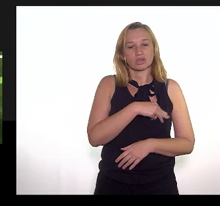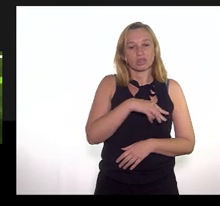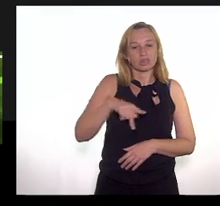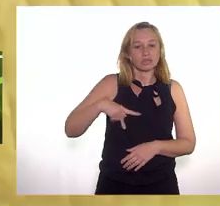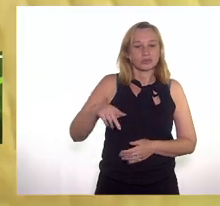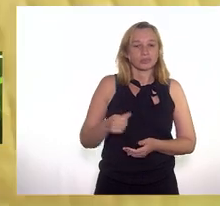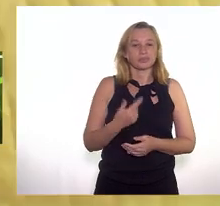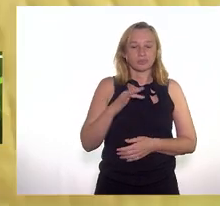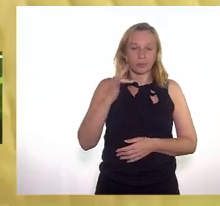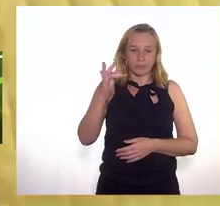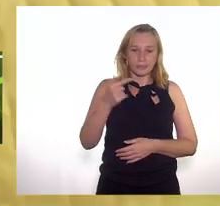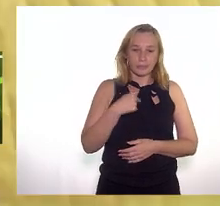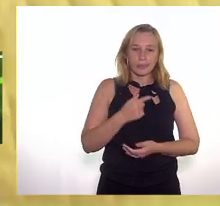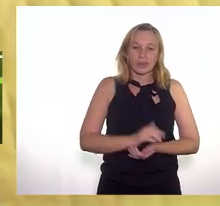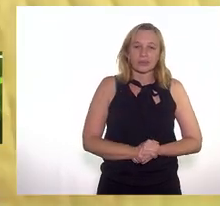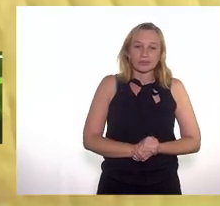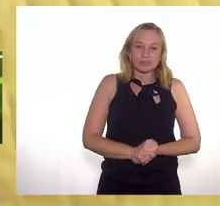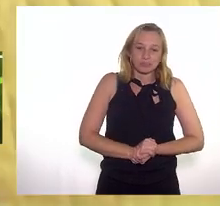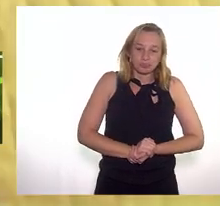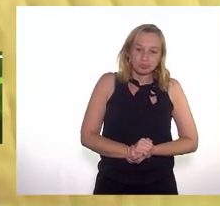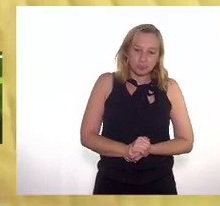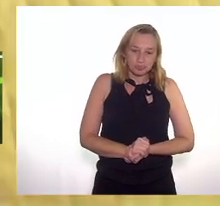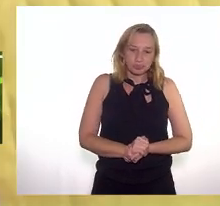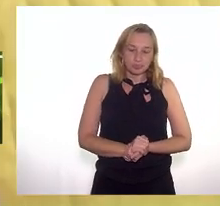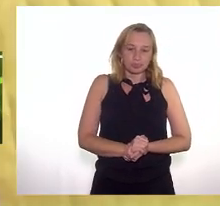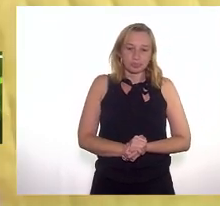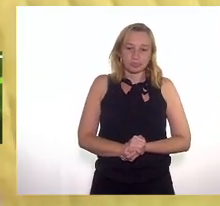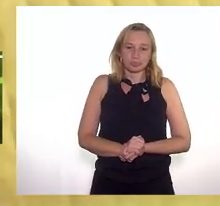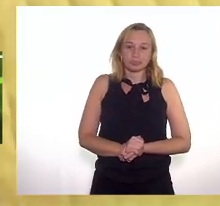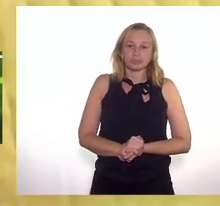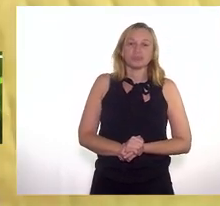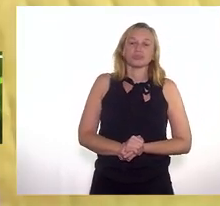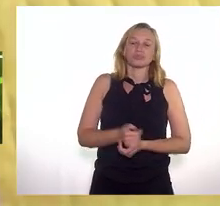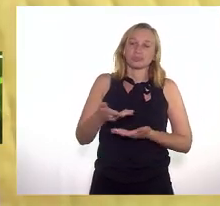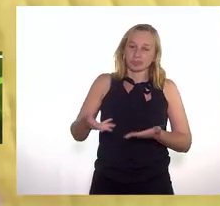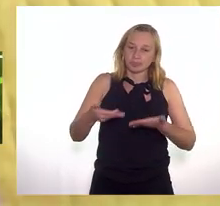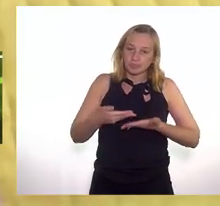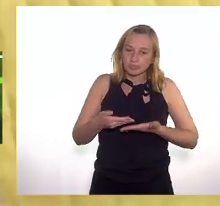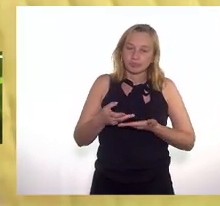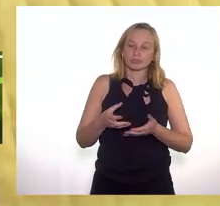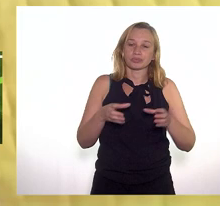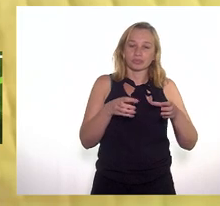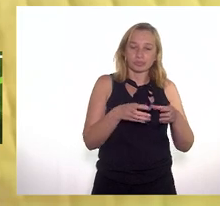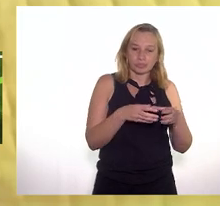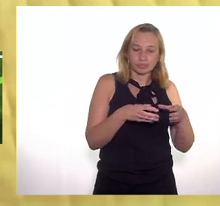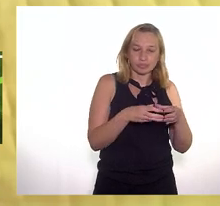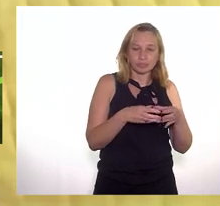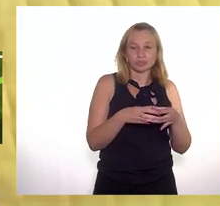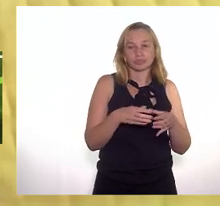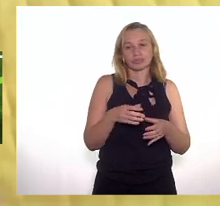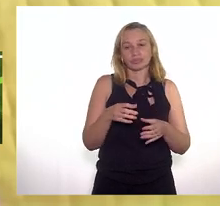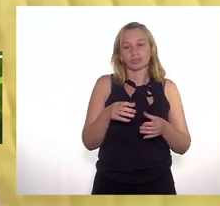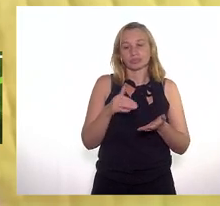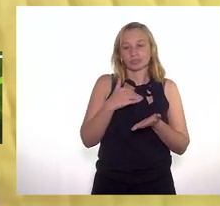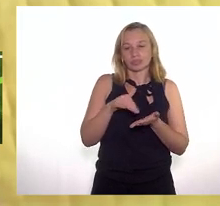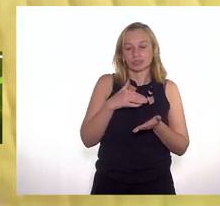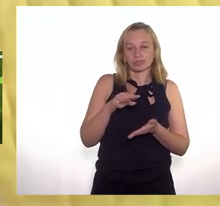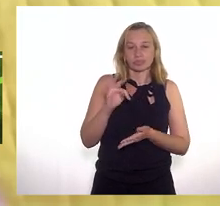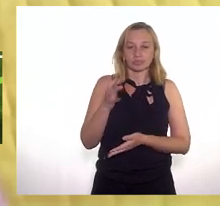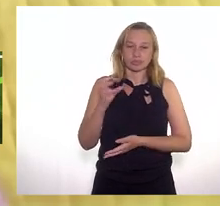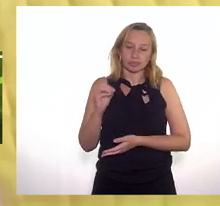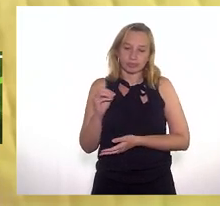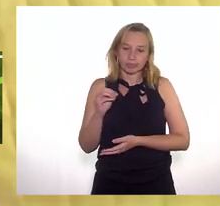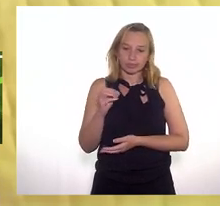tarde, eu serei breve. Eu estou agradecida aqui pelo convite da equipe do secretário Bruno Dauari. Eu conheci